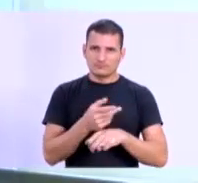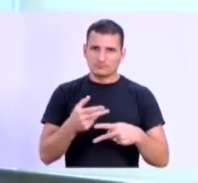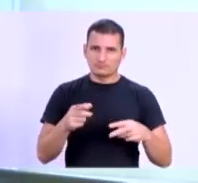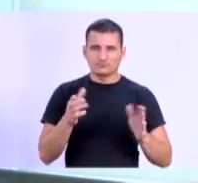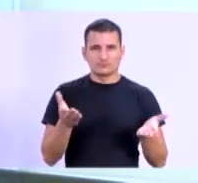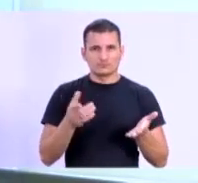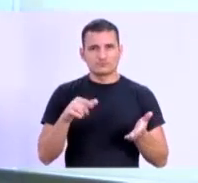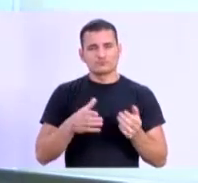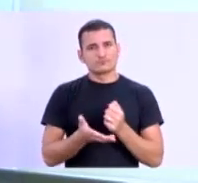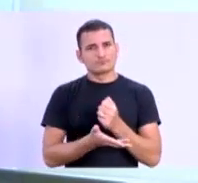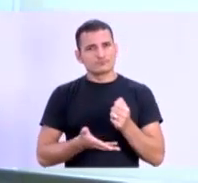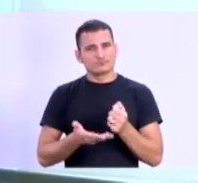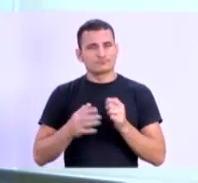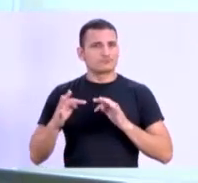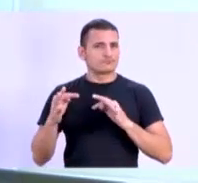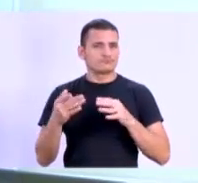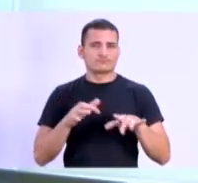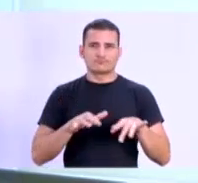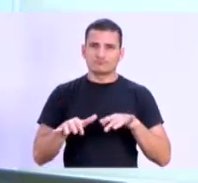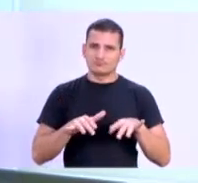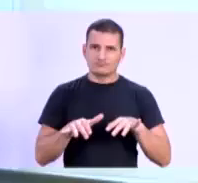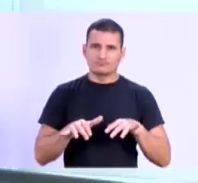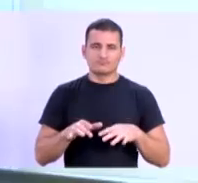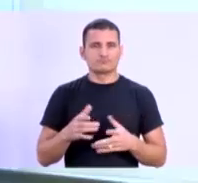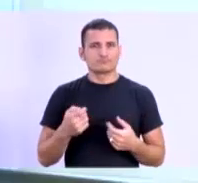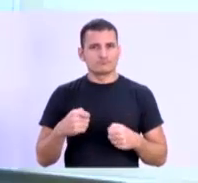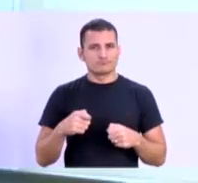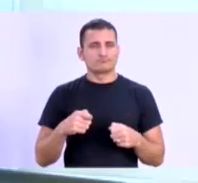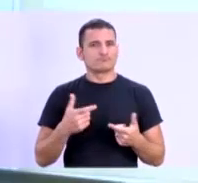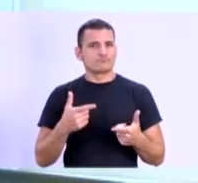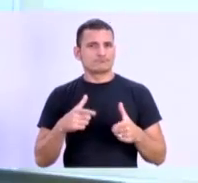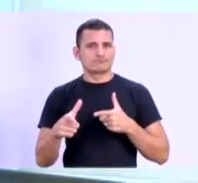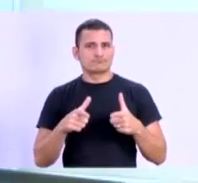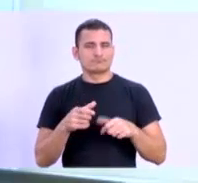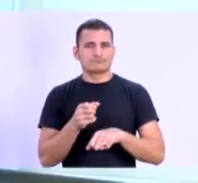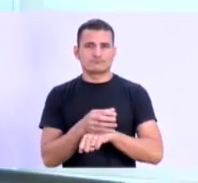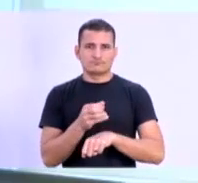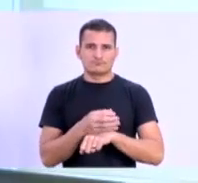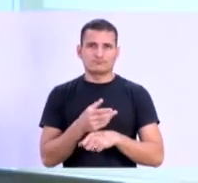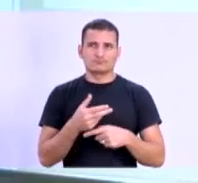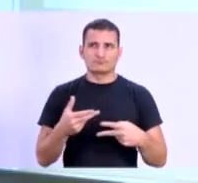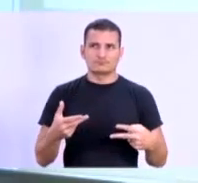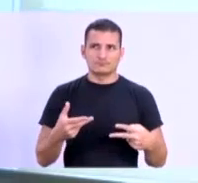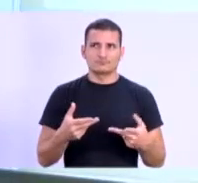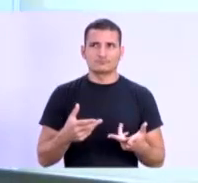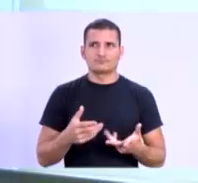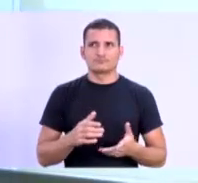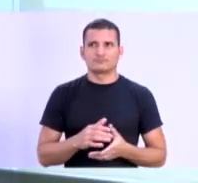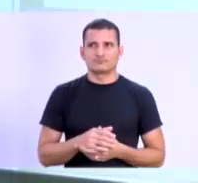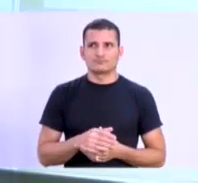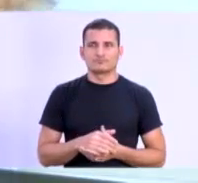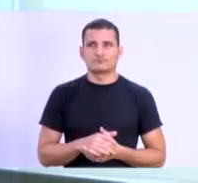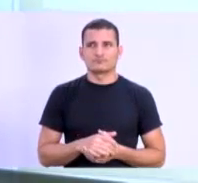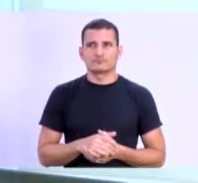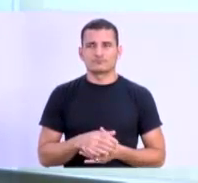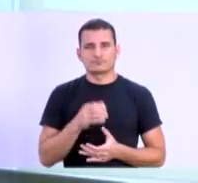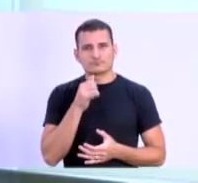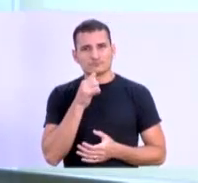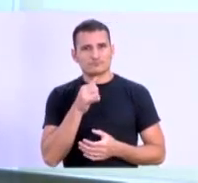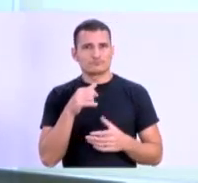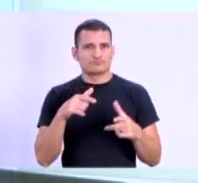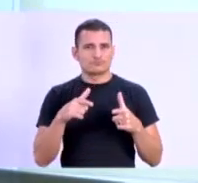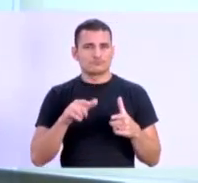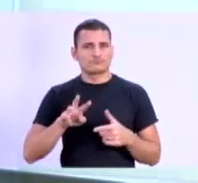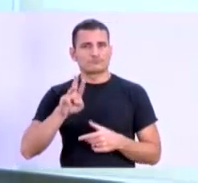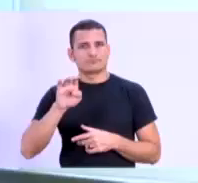é a base de toda a programação moderna. A gente tem que trabalhar orientado a objetos, principalmente se a gente for querer trabalhar para a web. Então, nosso